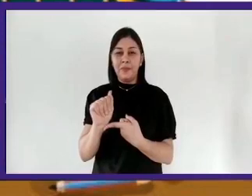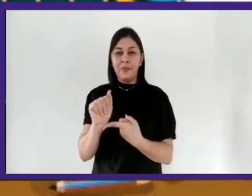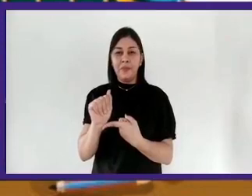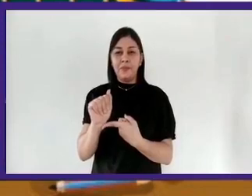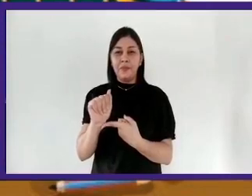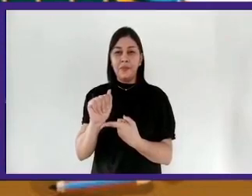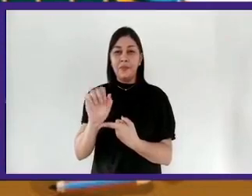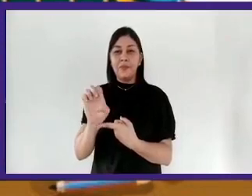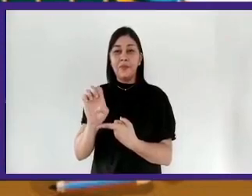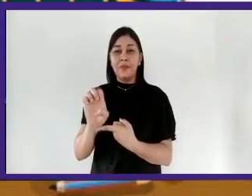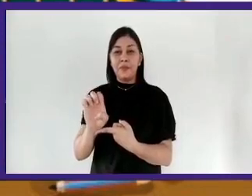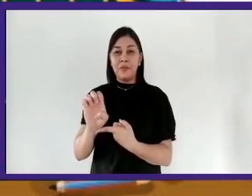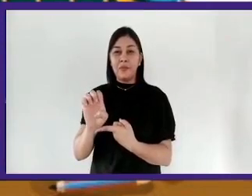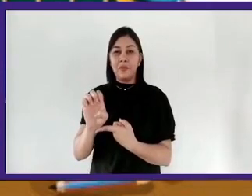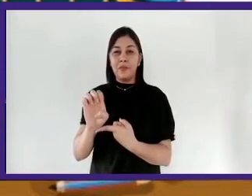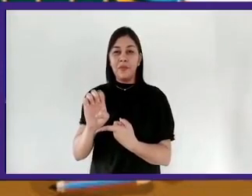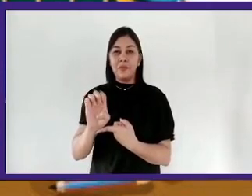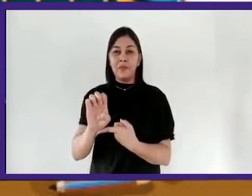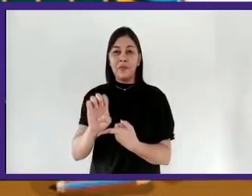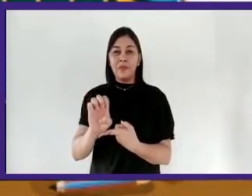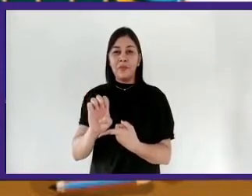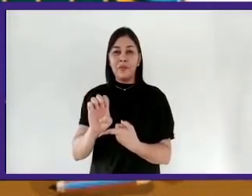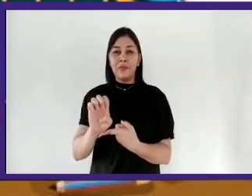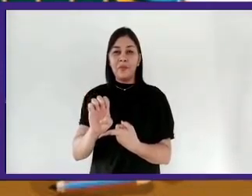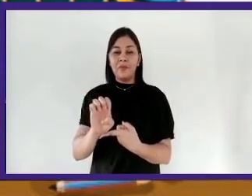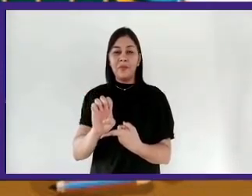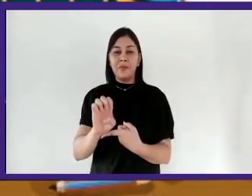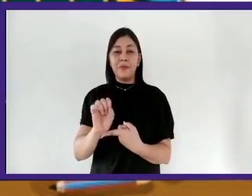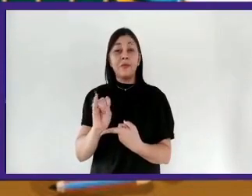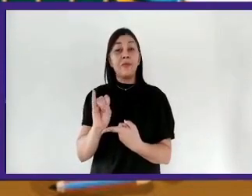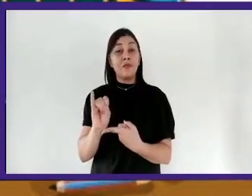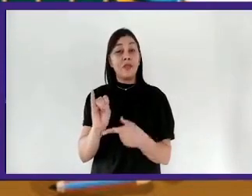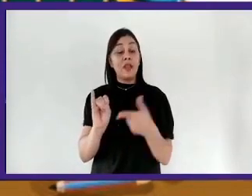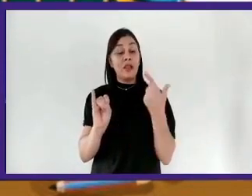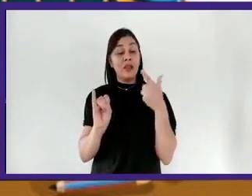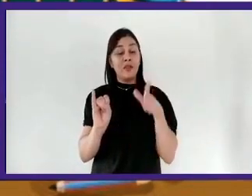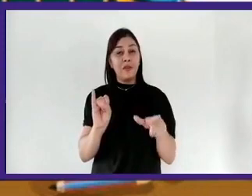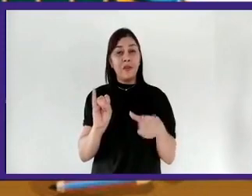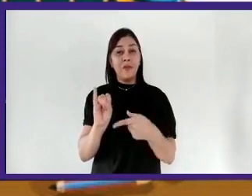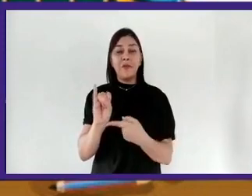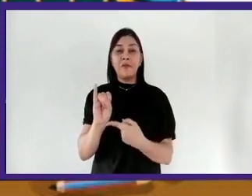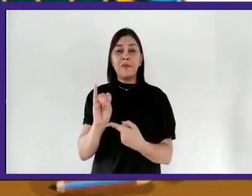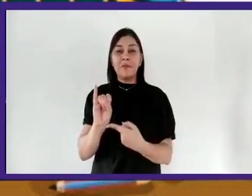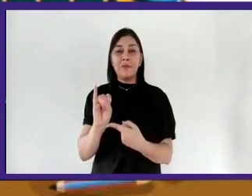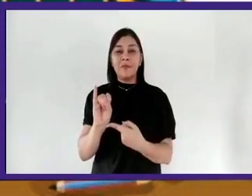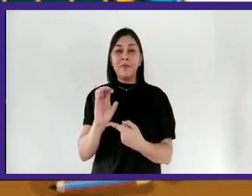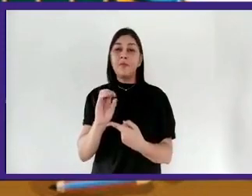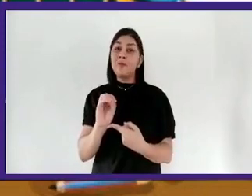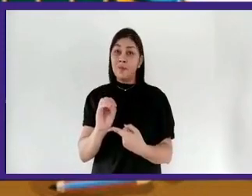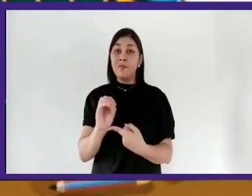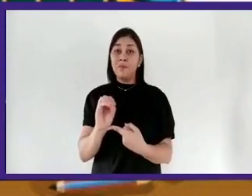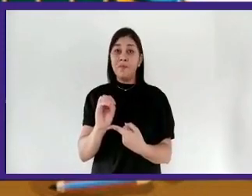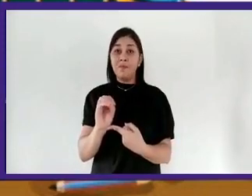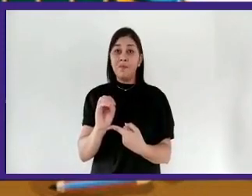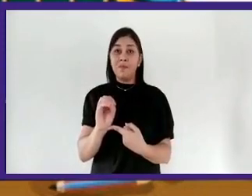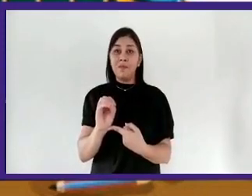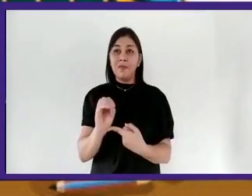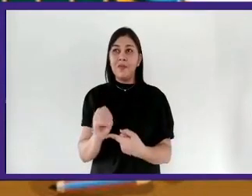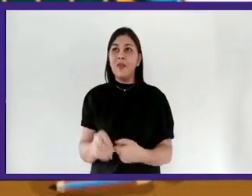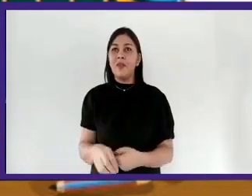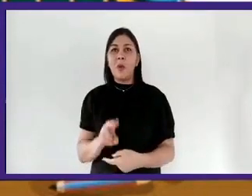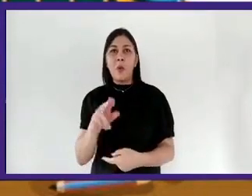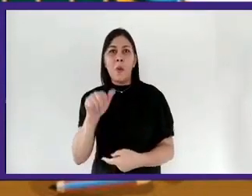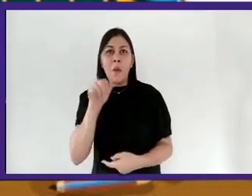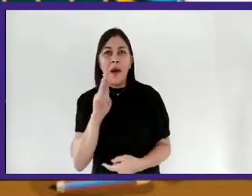A vogal E, a vogal I novamente e a vogal O.